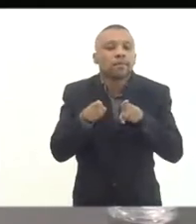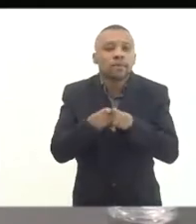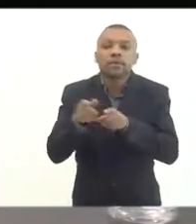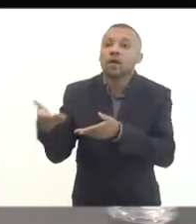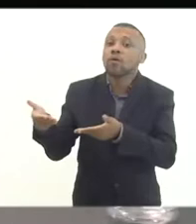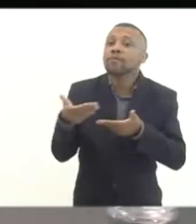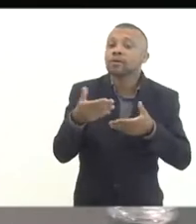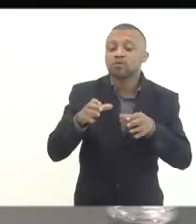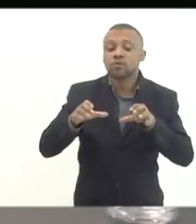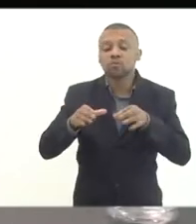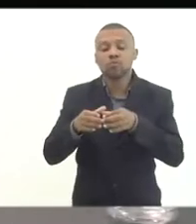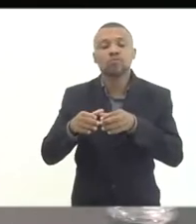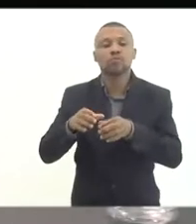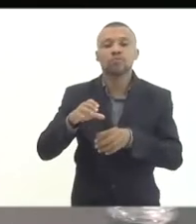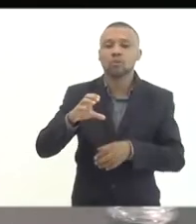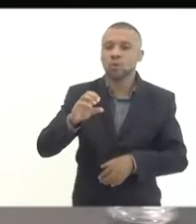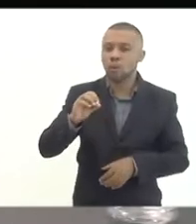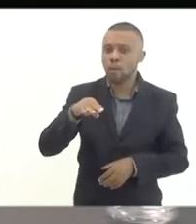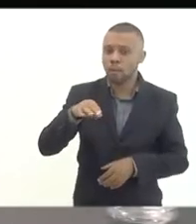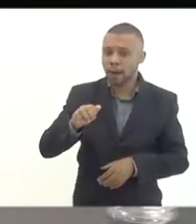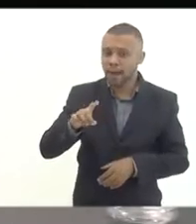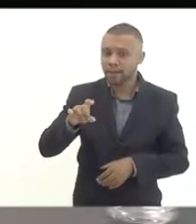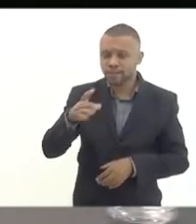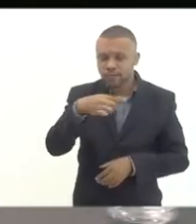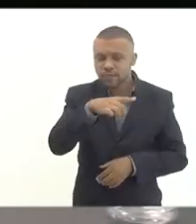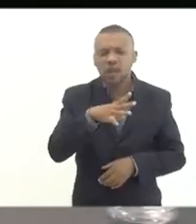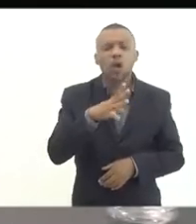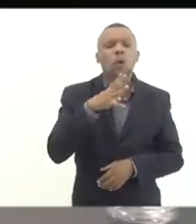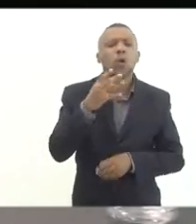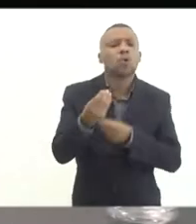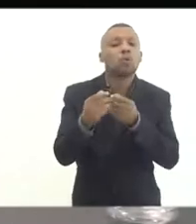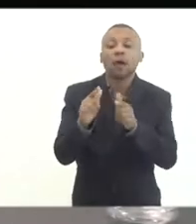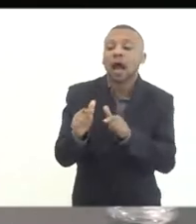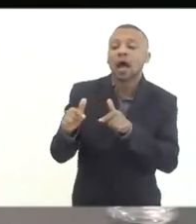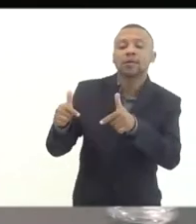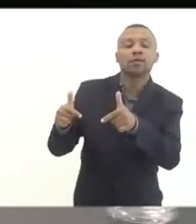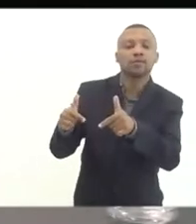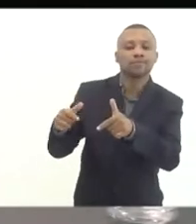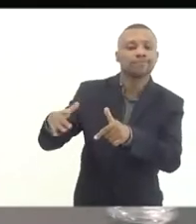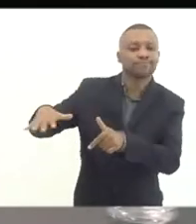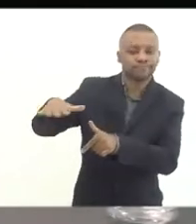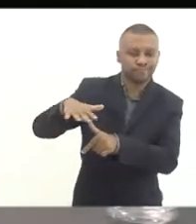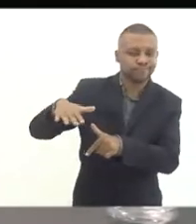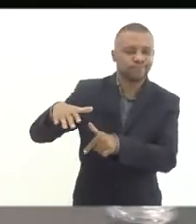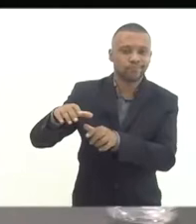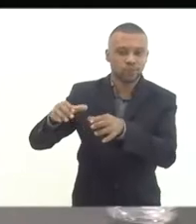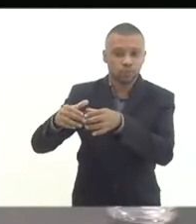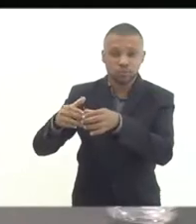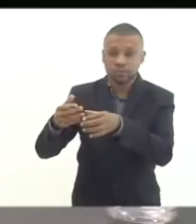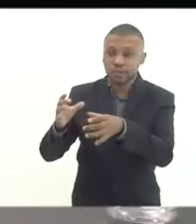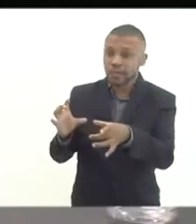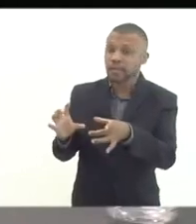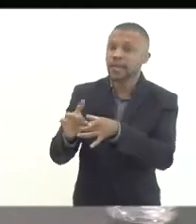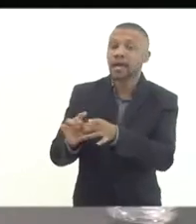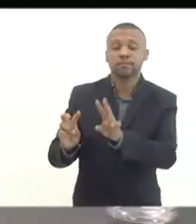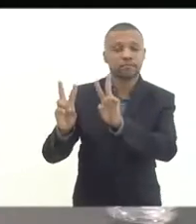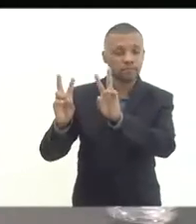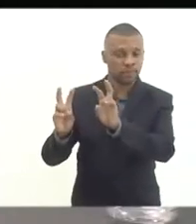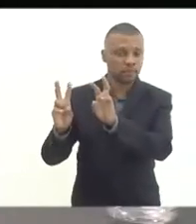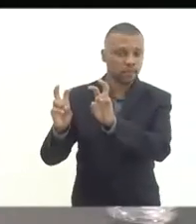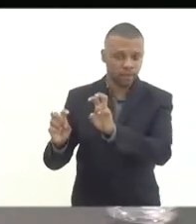comade para que a gente para que vocês conheçam o quanto tá a atuação do comad né dentro dessa falta